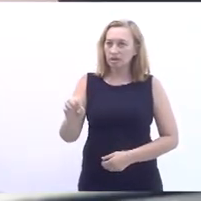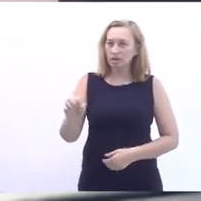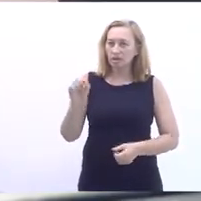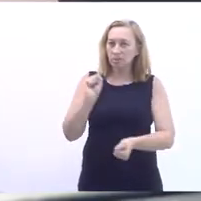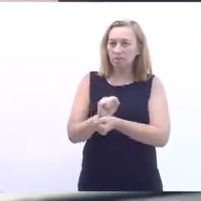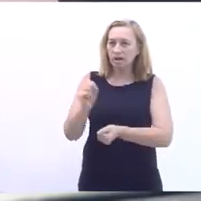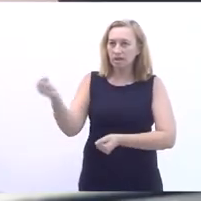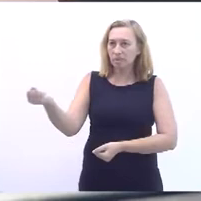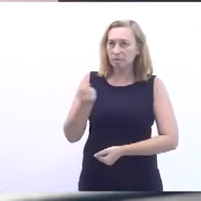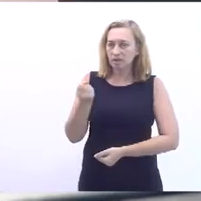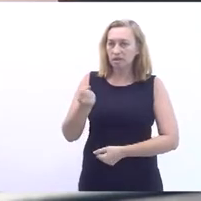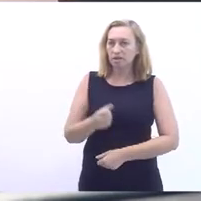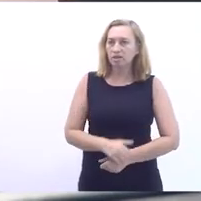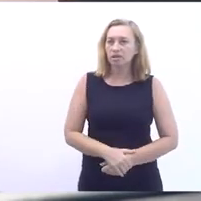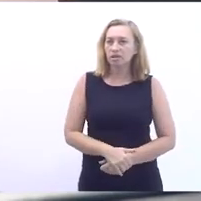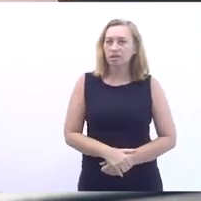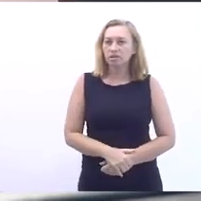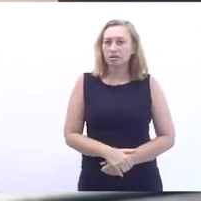matar